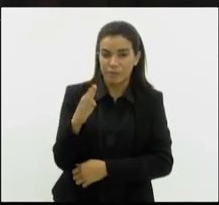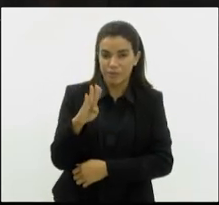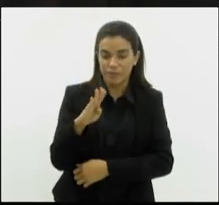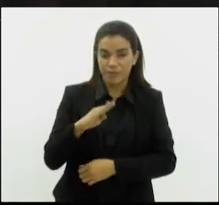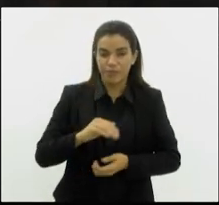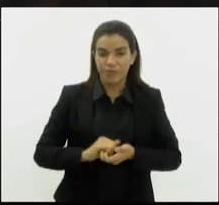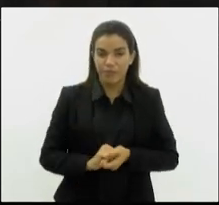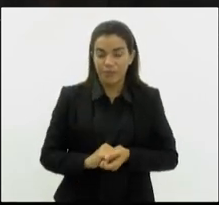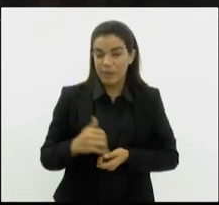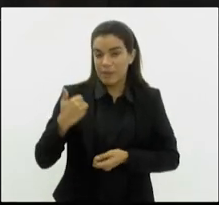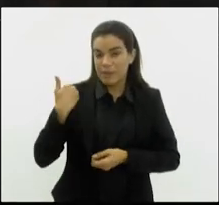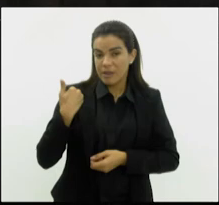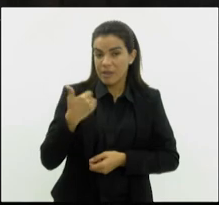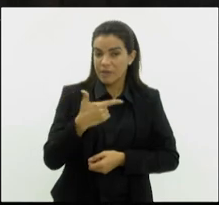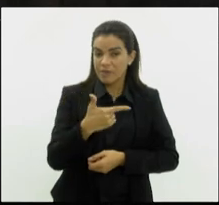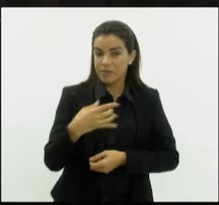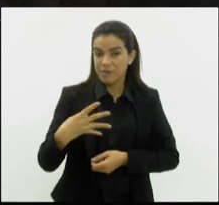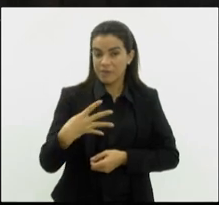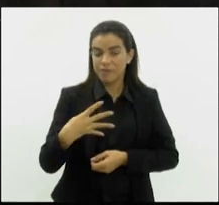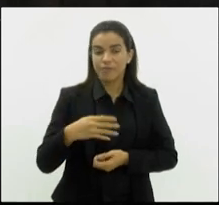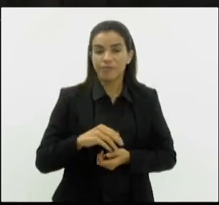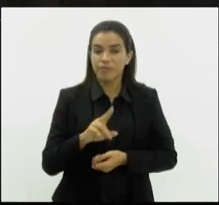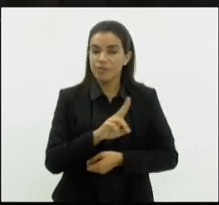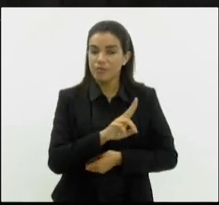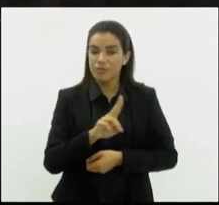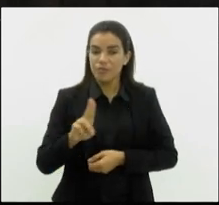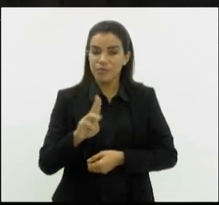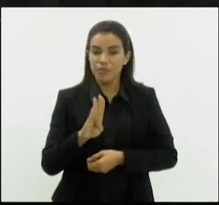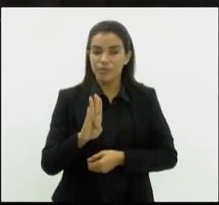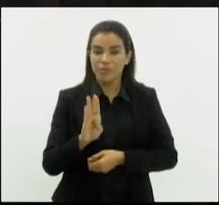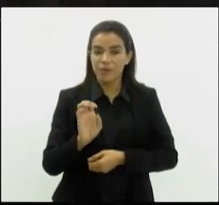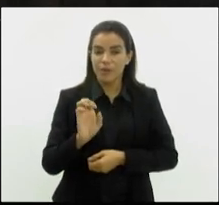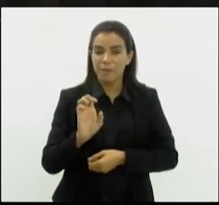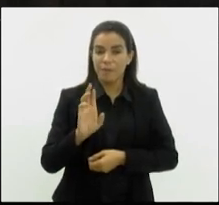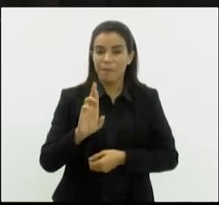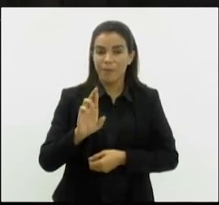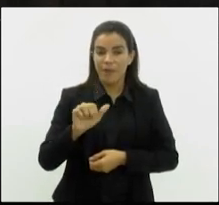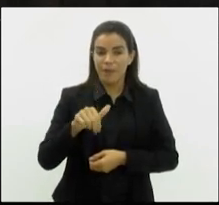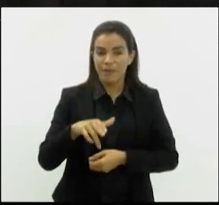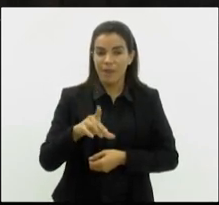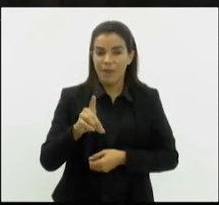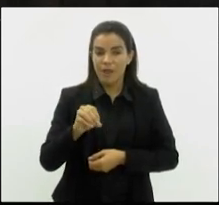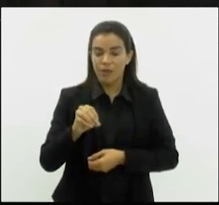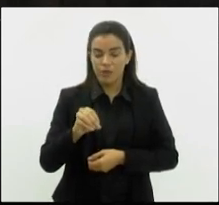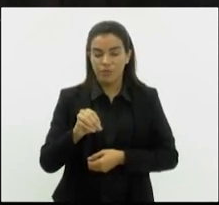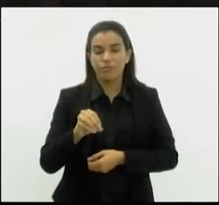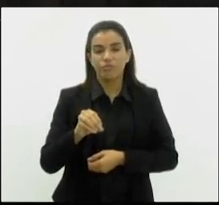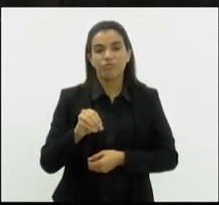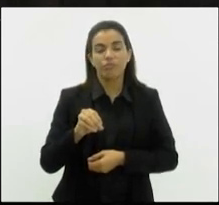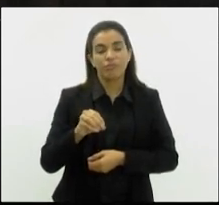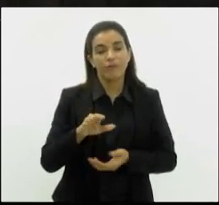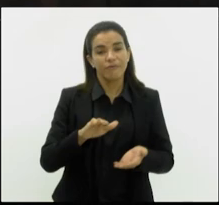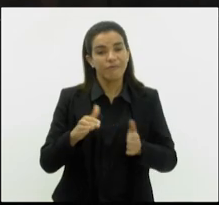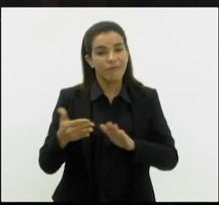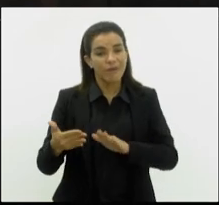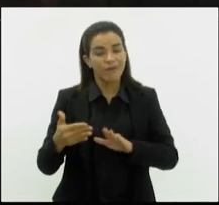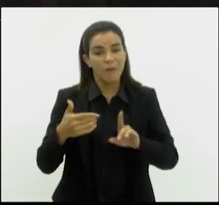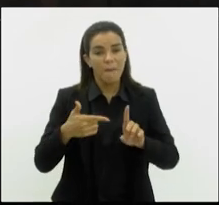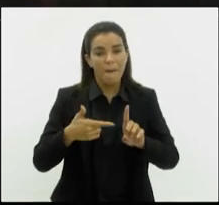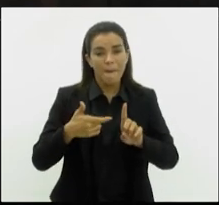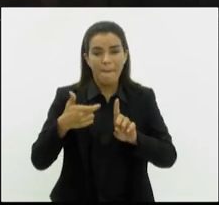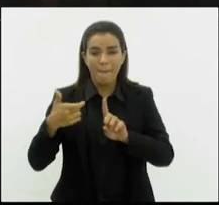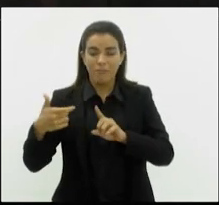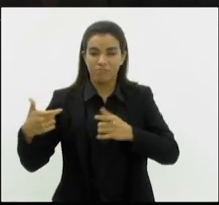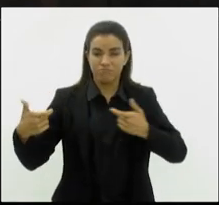com 24 anos, chamava-se Bernardo, que morreu nessa troca